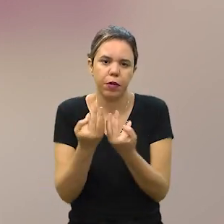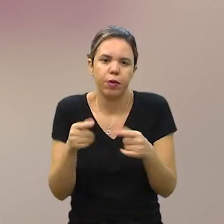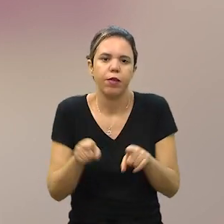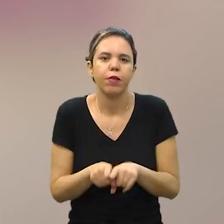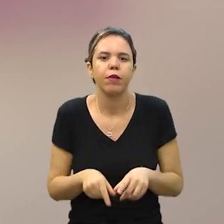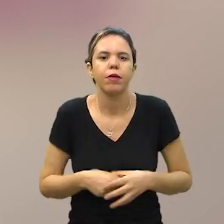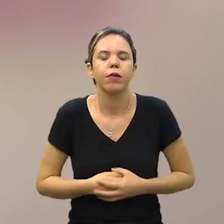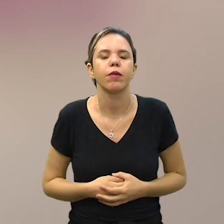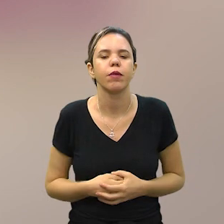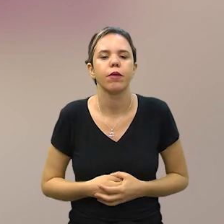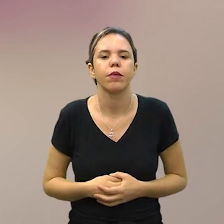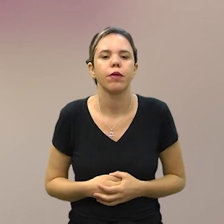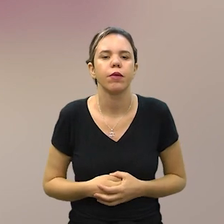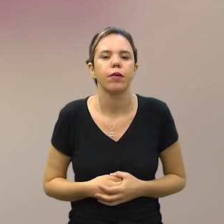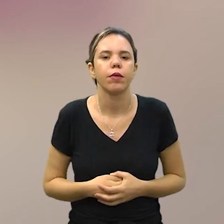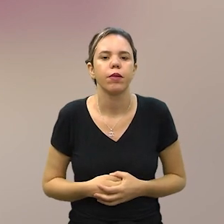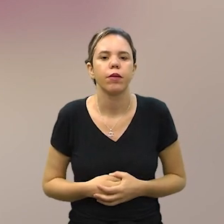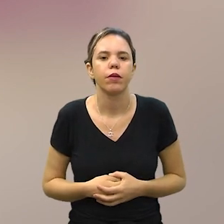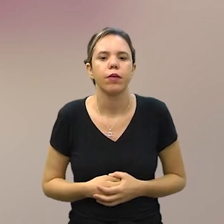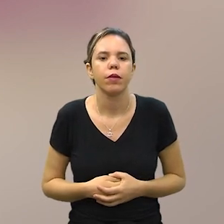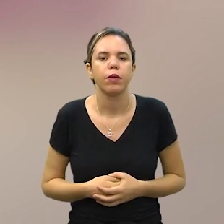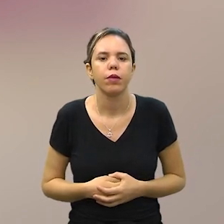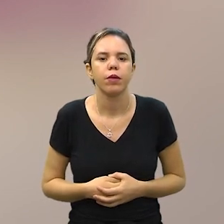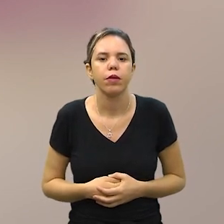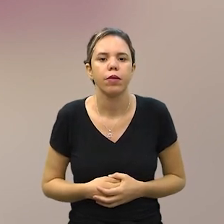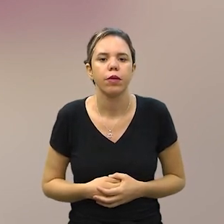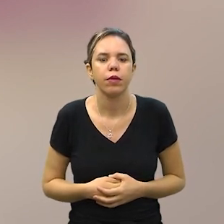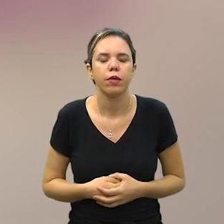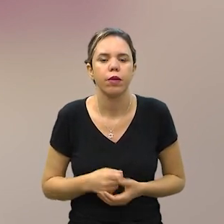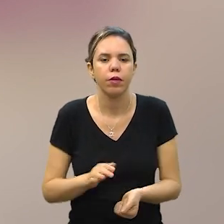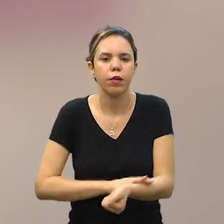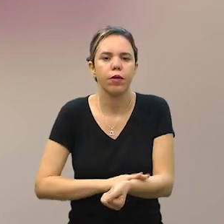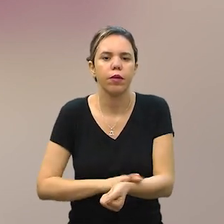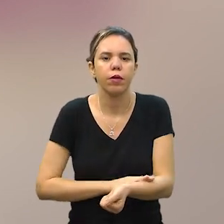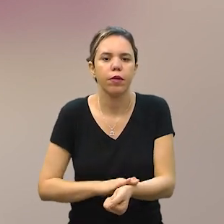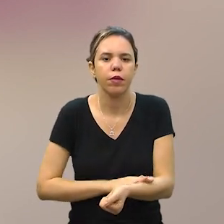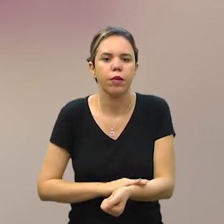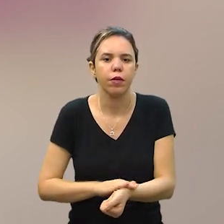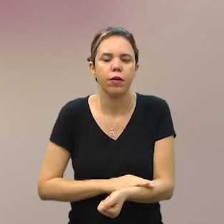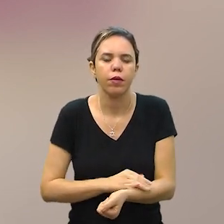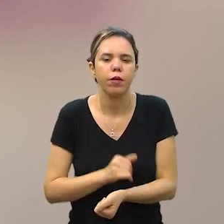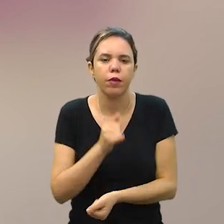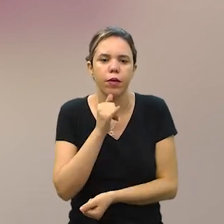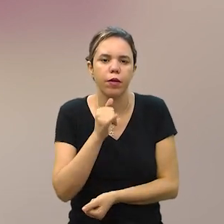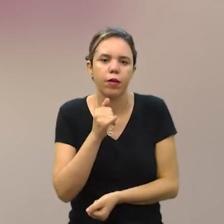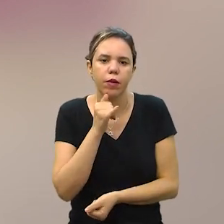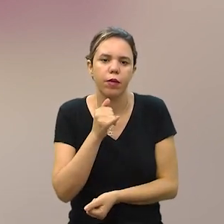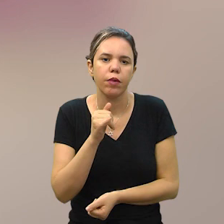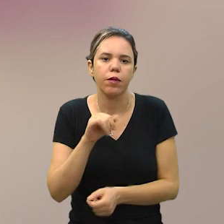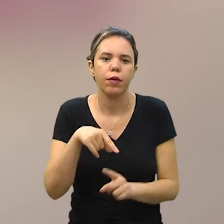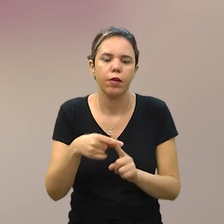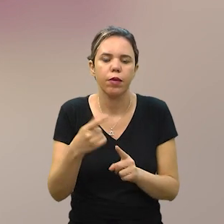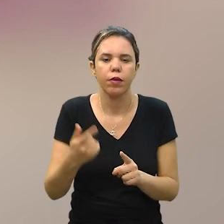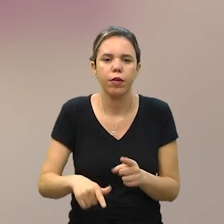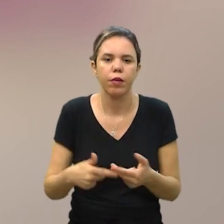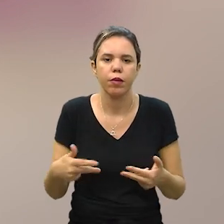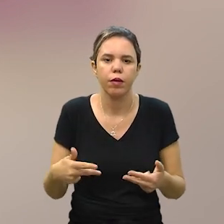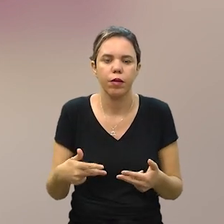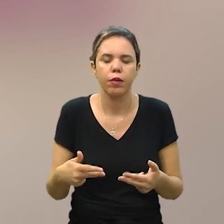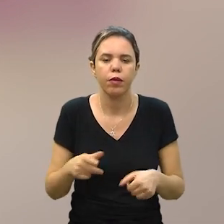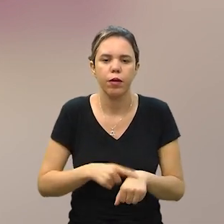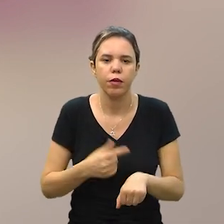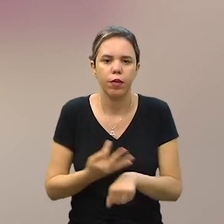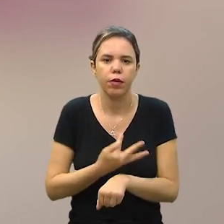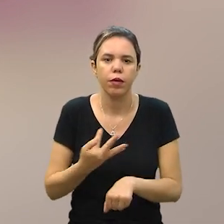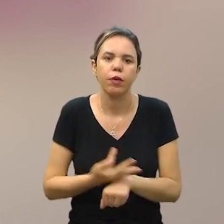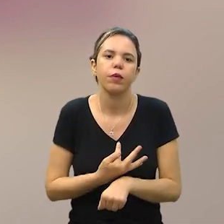pais também, né? Algo bem estressante que contribui aí para mais um mal-estar